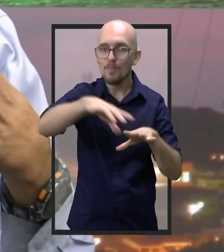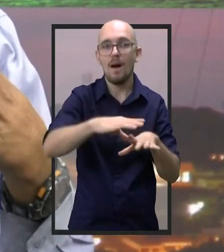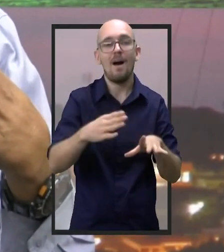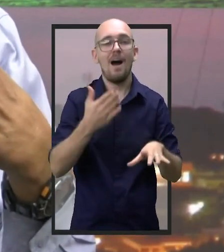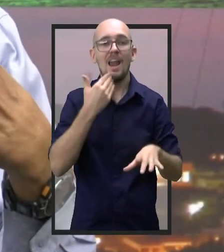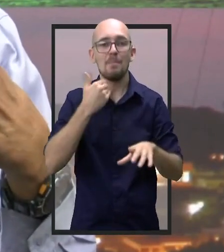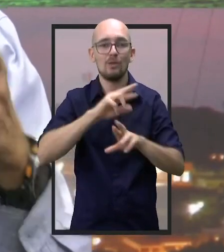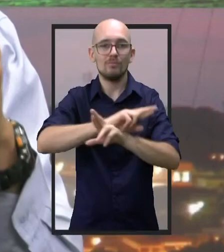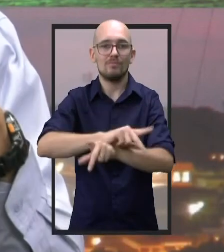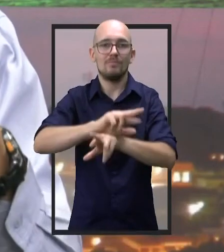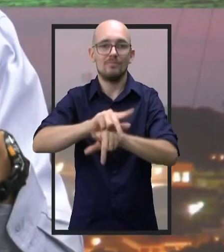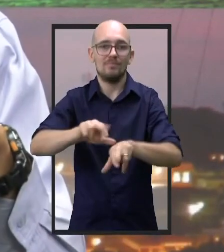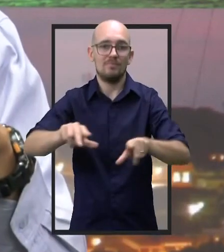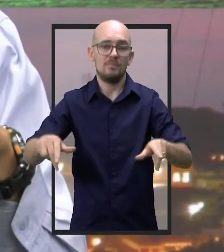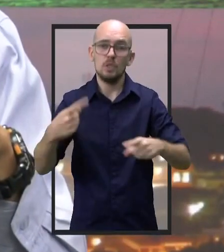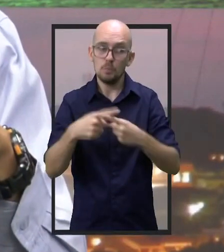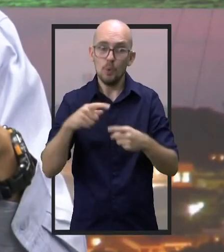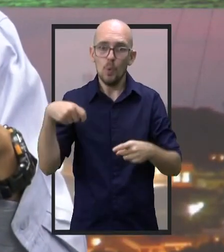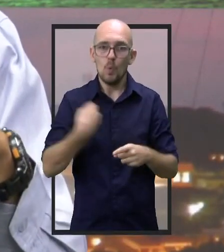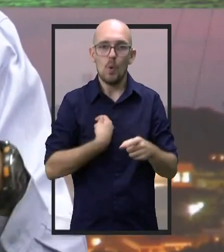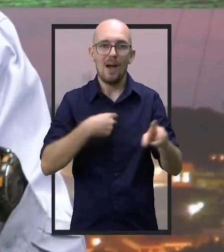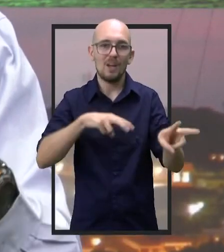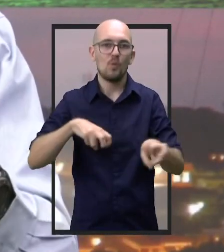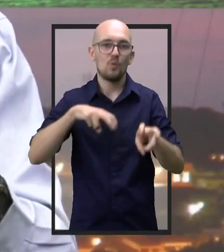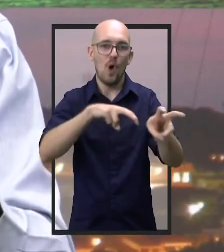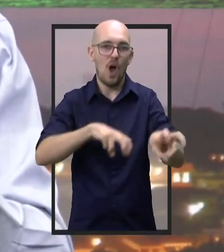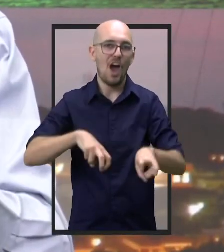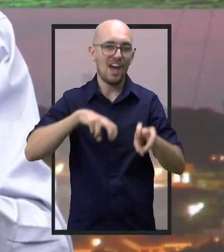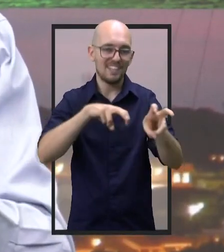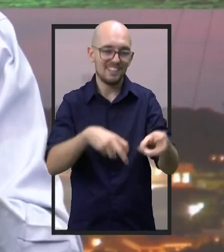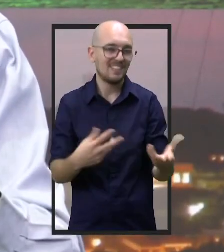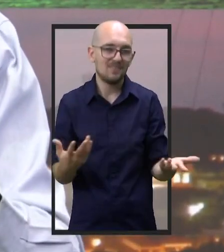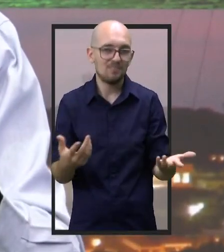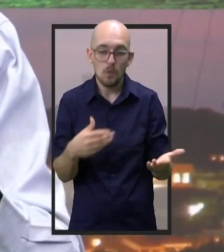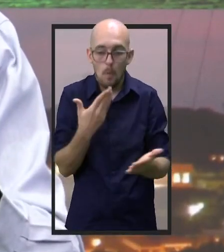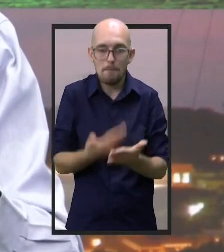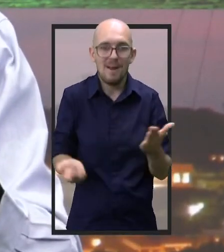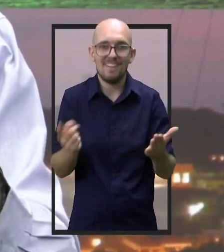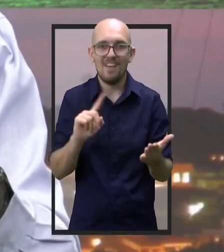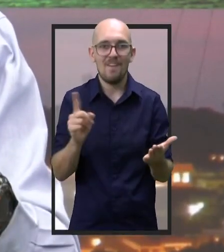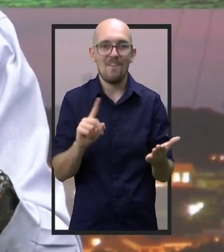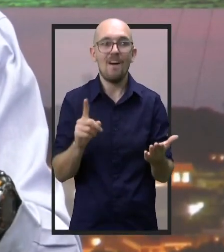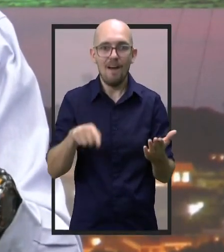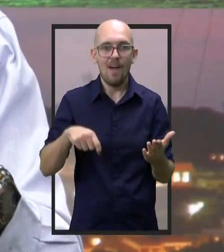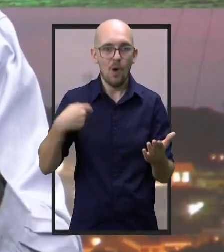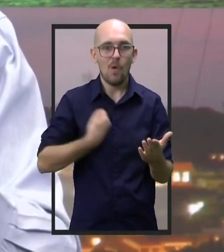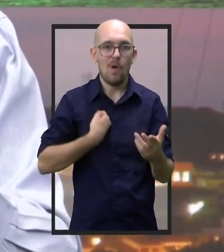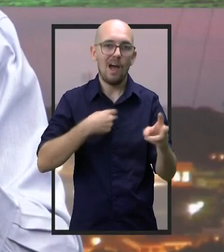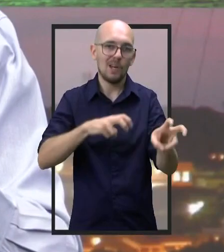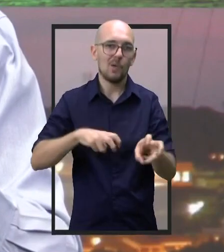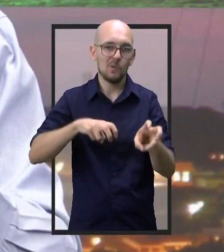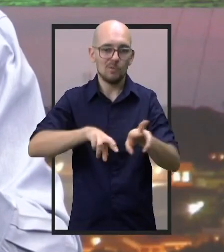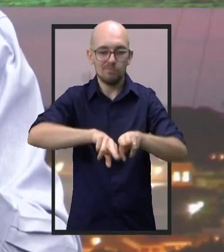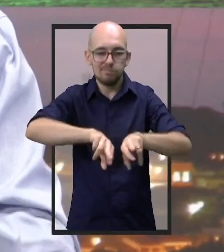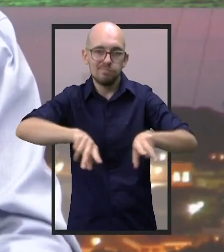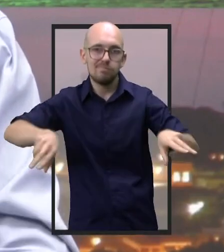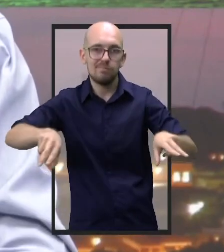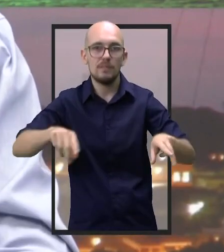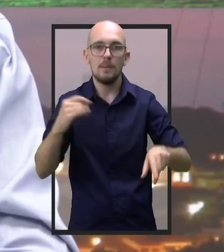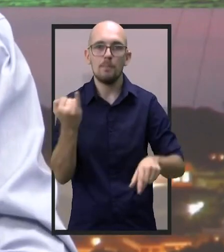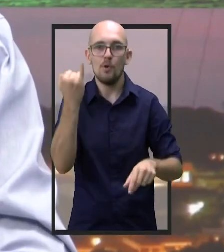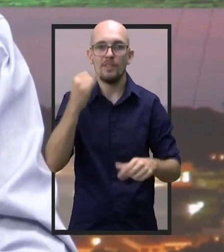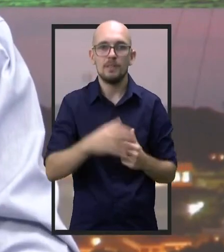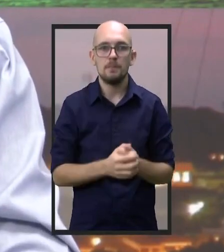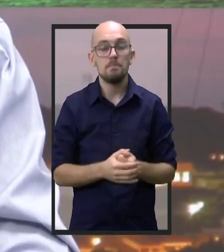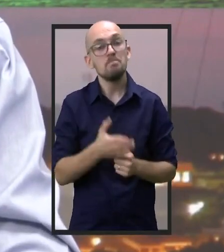nesse contexto do alimento, porque somos agricultores, não perdemos essa verve, né? Então isso é muito importante. Né?